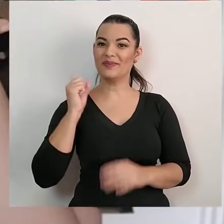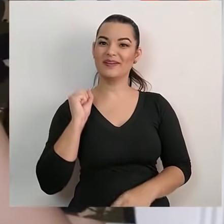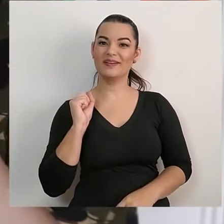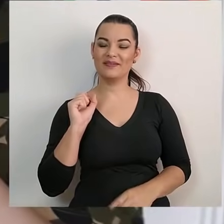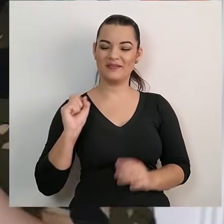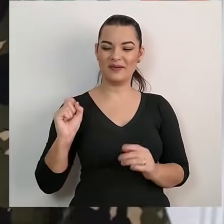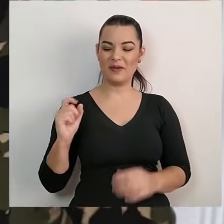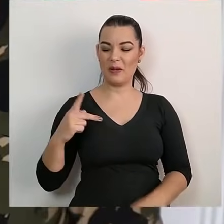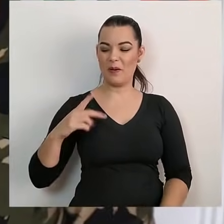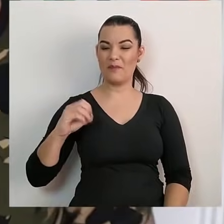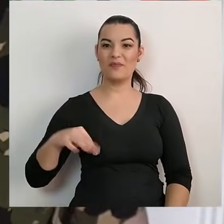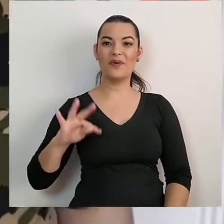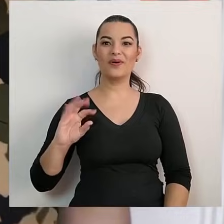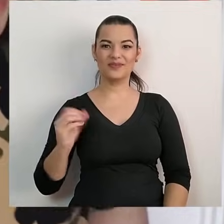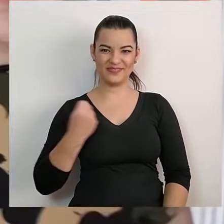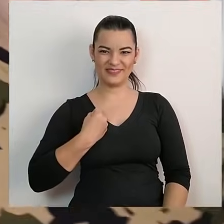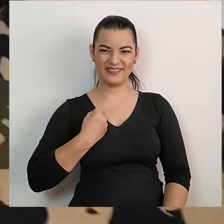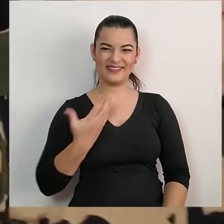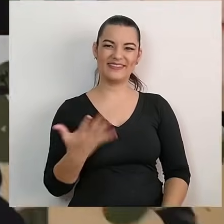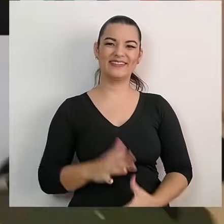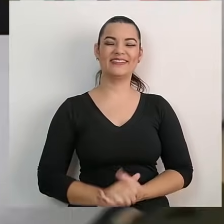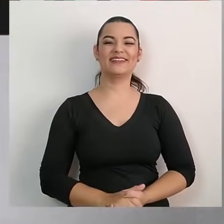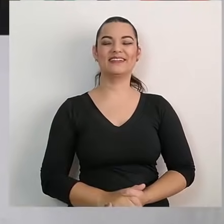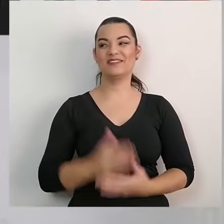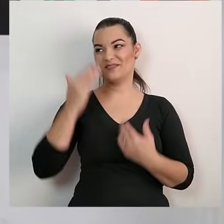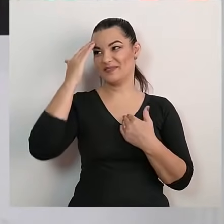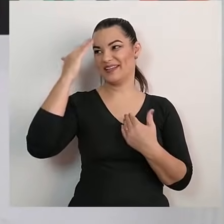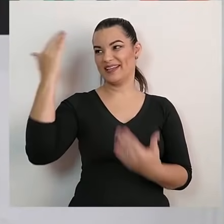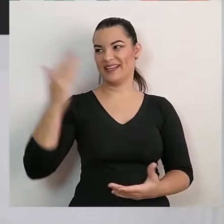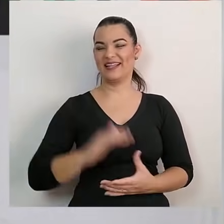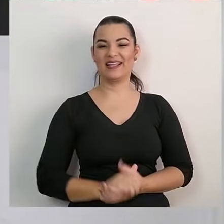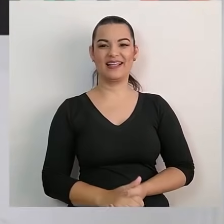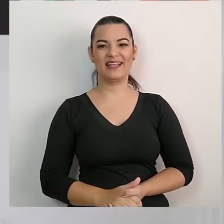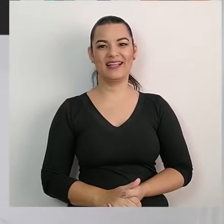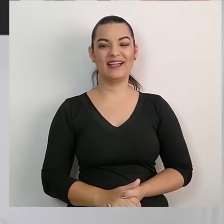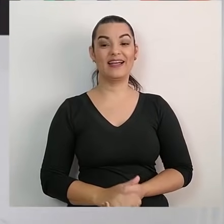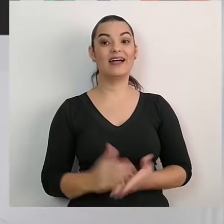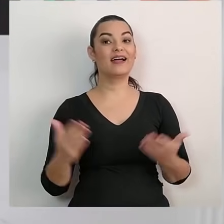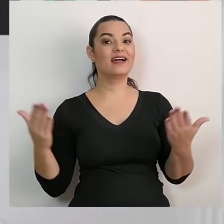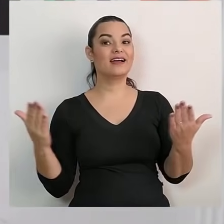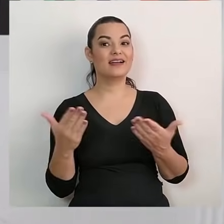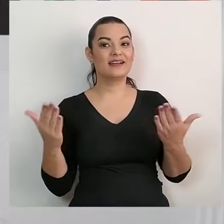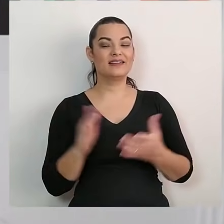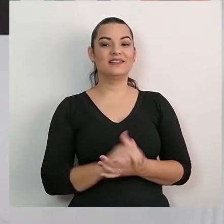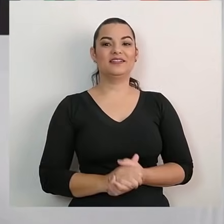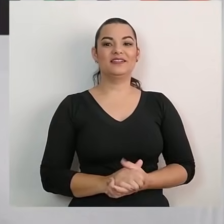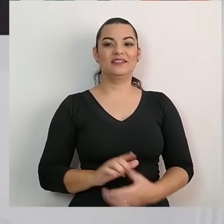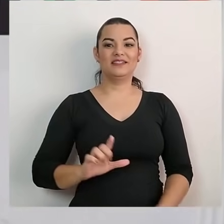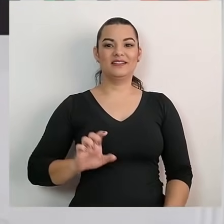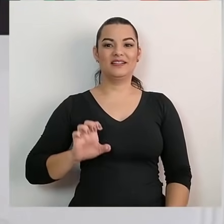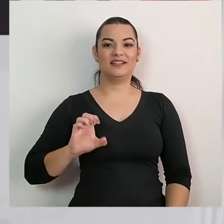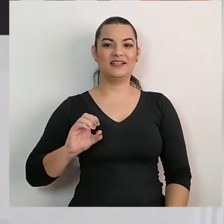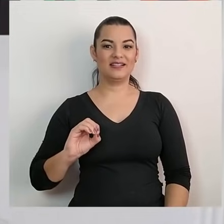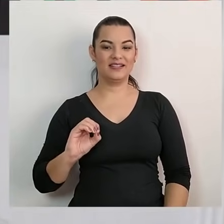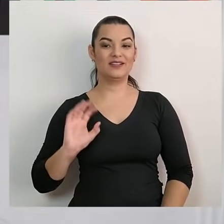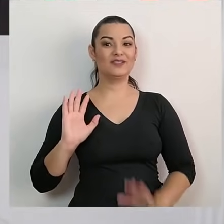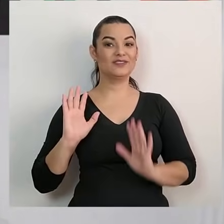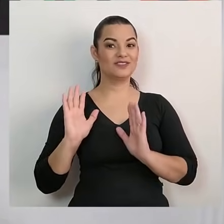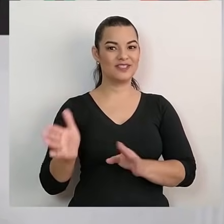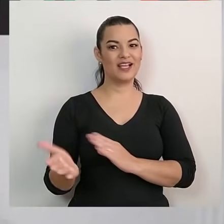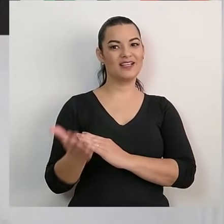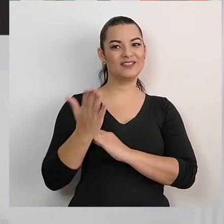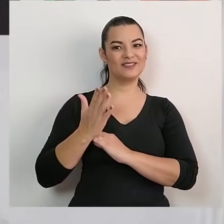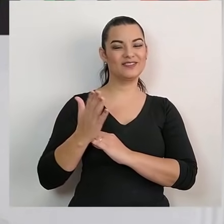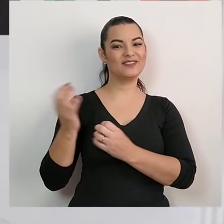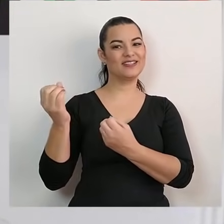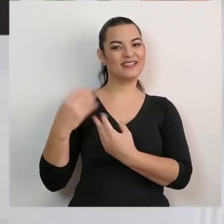bom. Obrigada, Léo. Já. Agora eu vou lá. Bom, agora que o Léo já ensinou pra gente